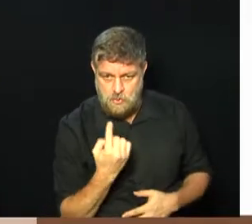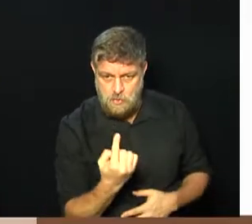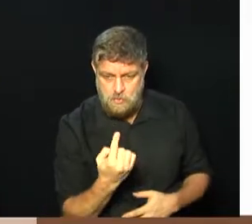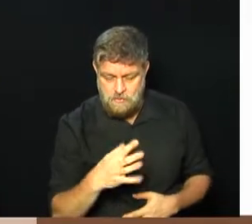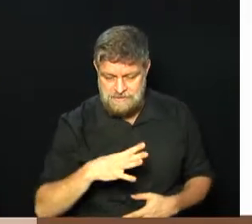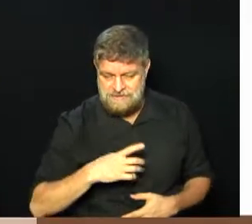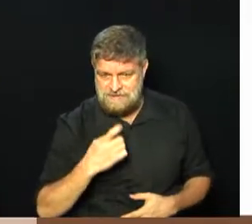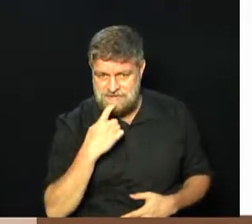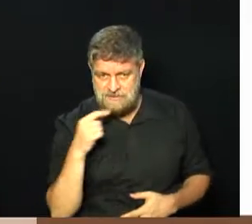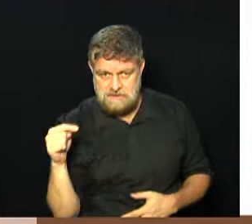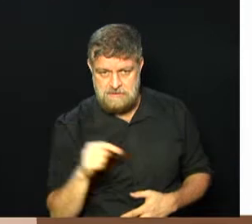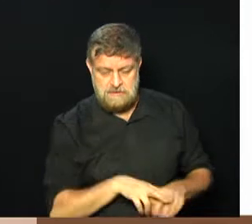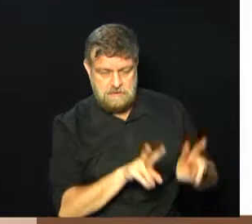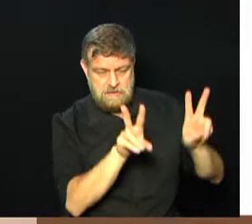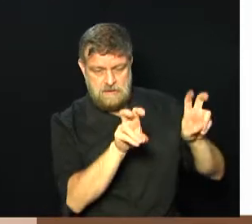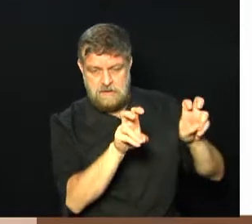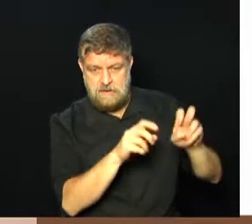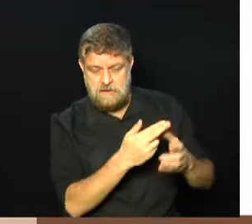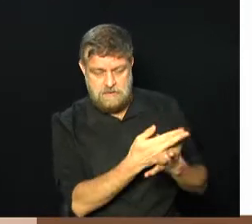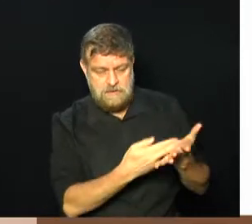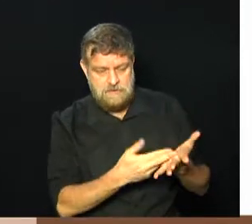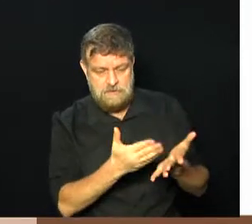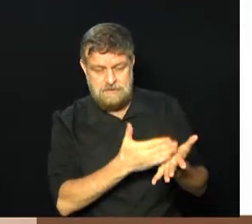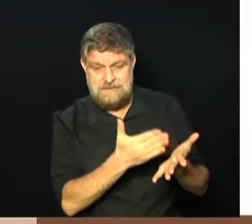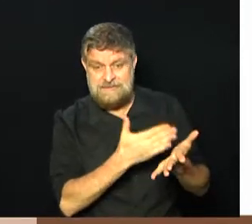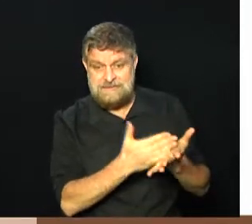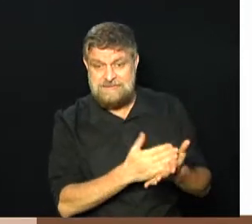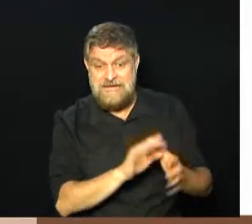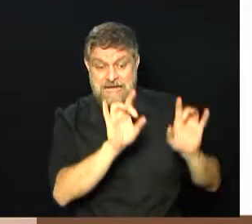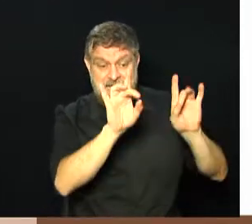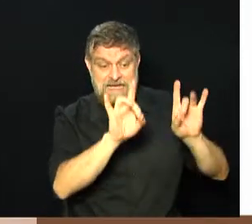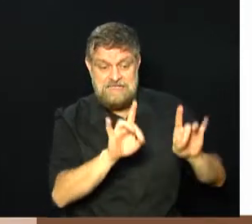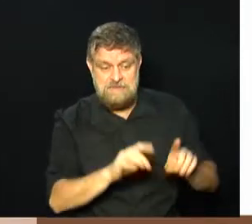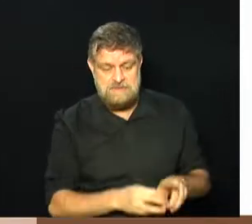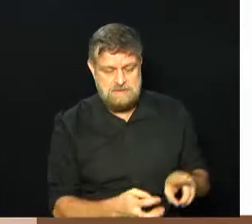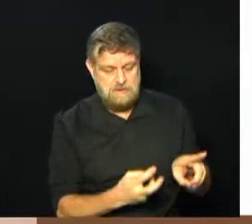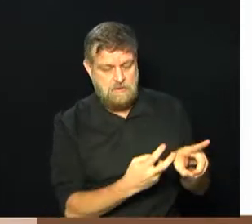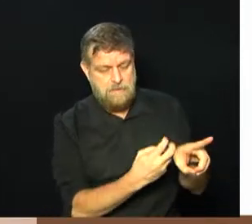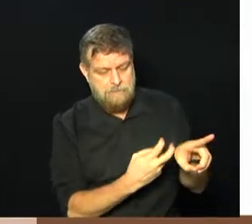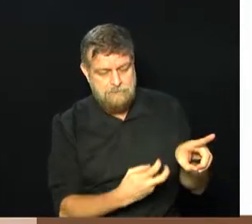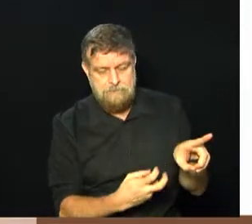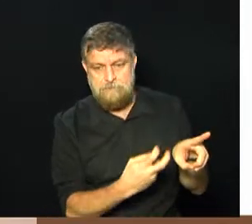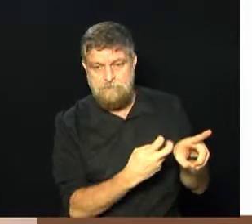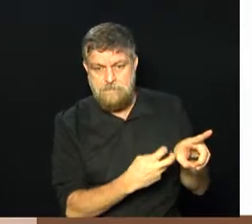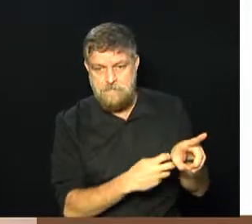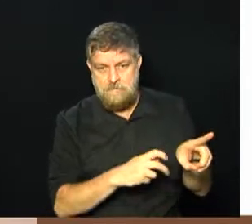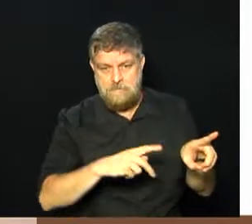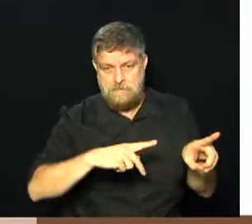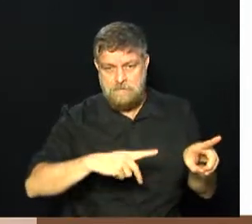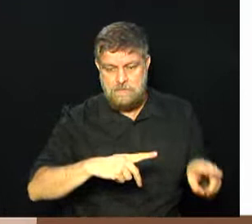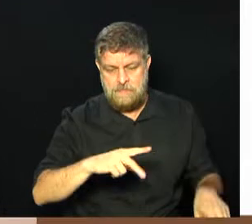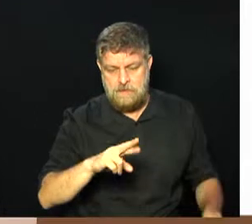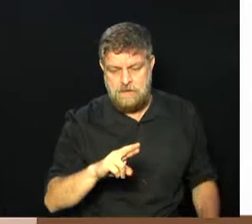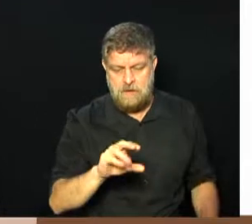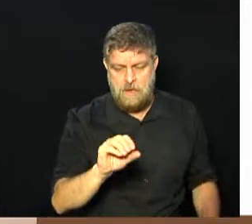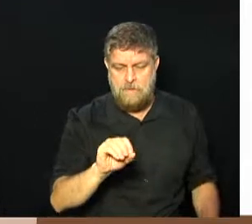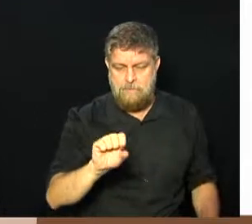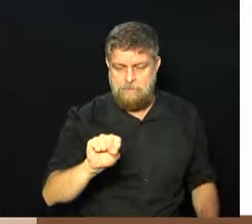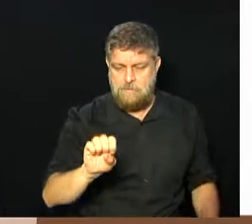Campinas tinha uma edição especial sobre câncer de próstata. Isso foi em